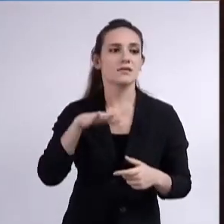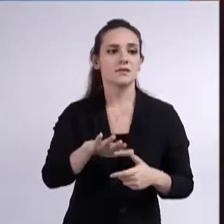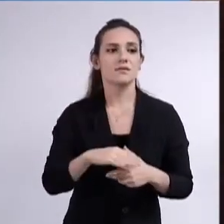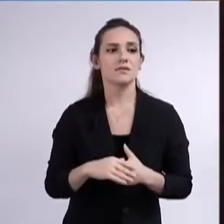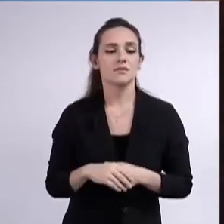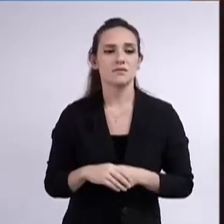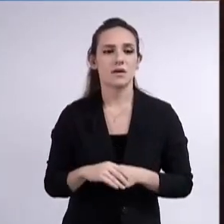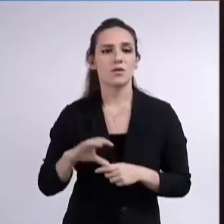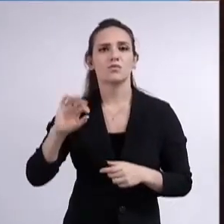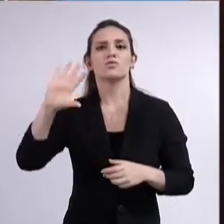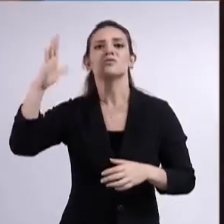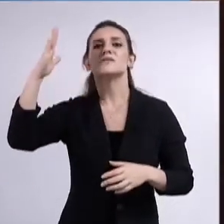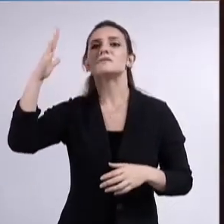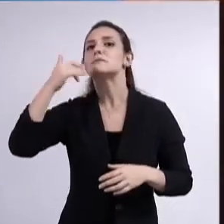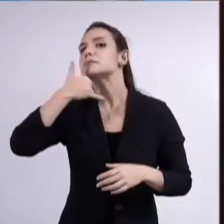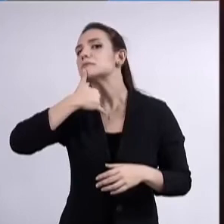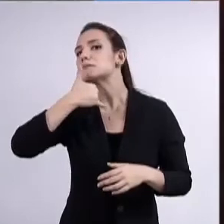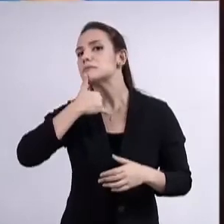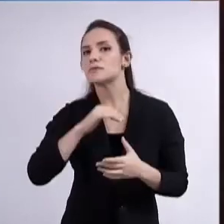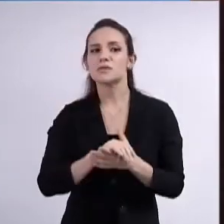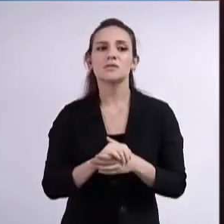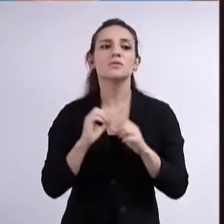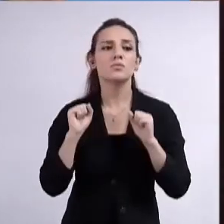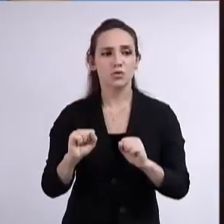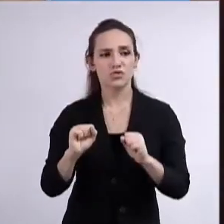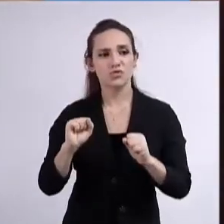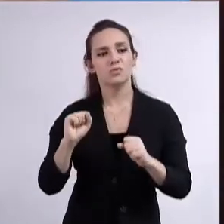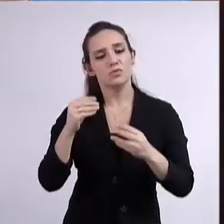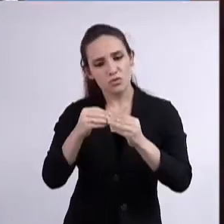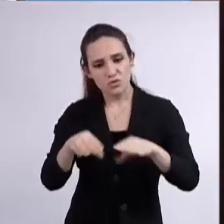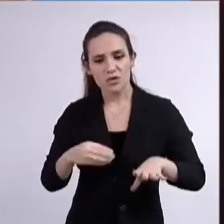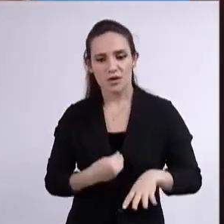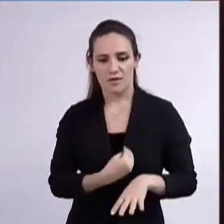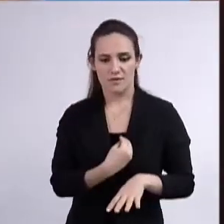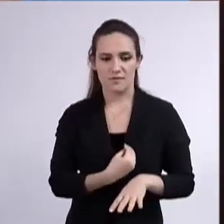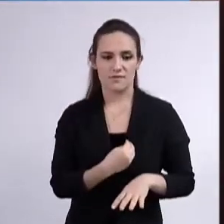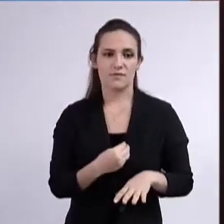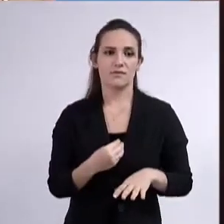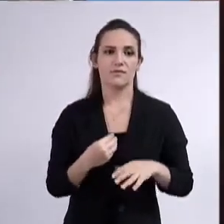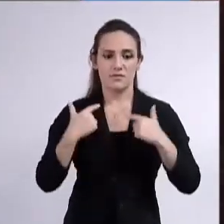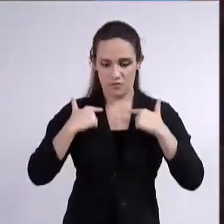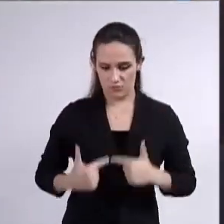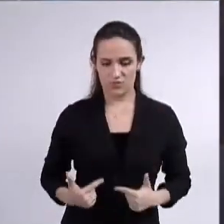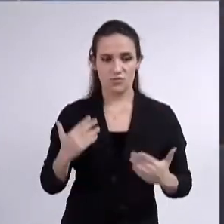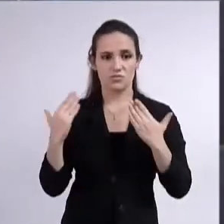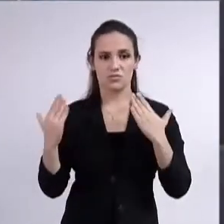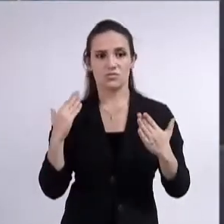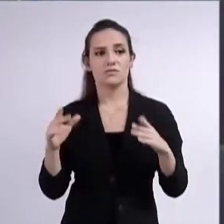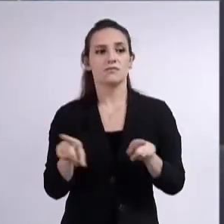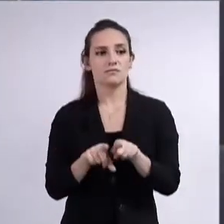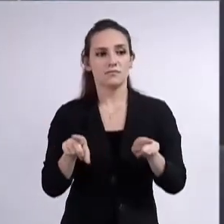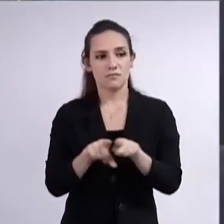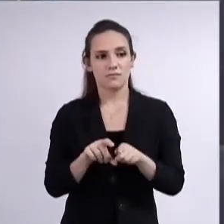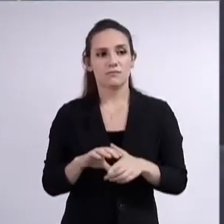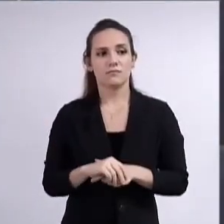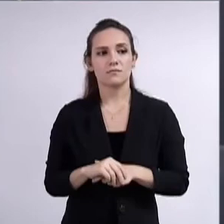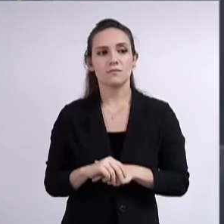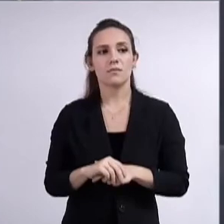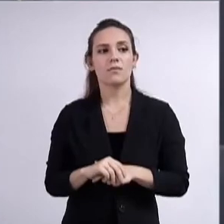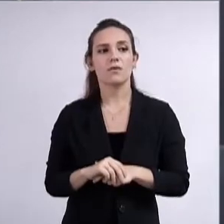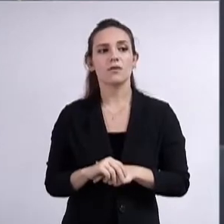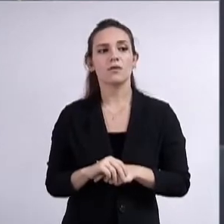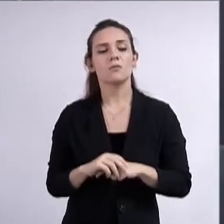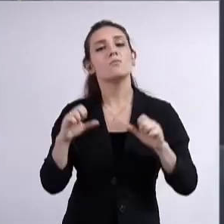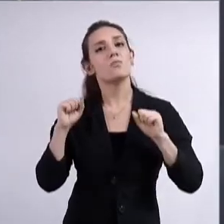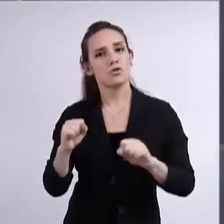de delitos terríveis, que traz consequências para as suas vidas, do ponto de vista psíquico e físico, e, consequentemente, permite com que